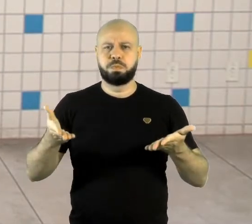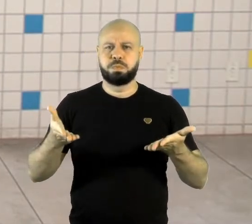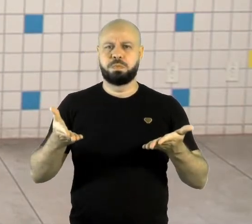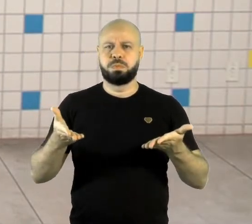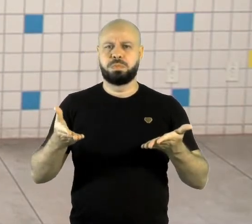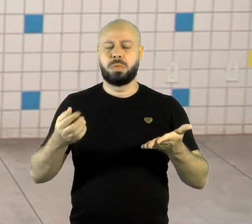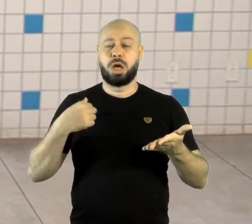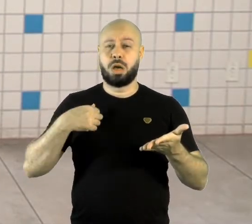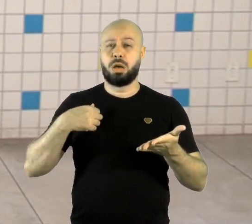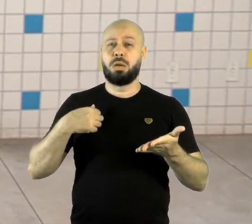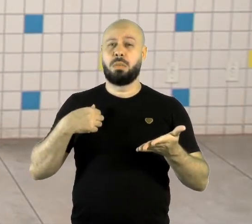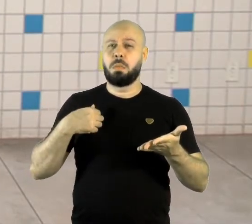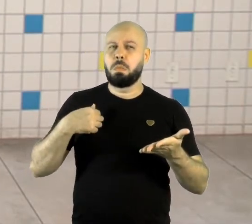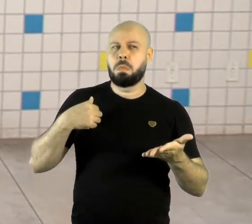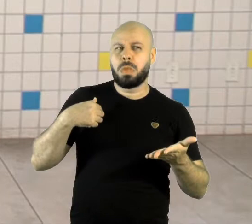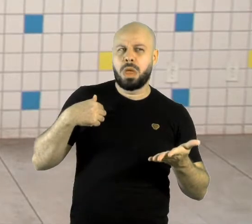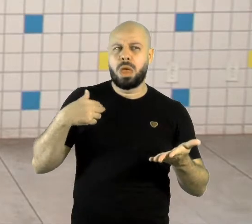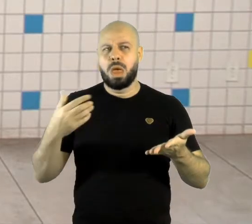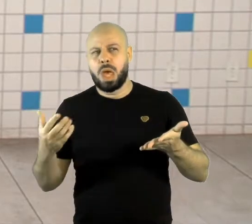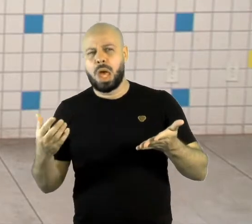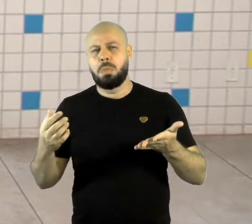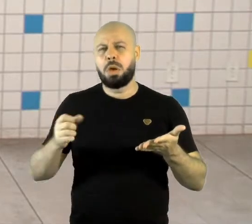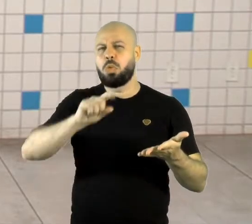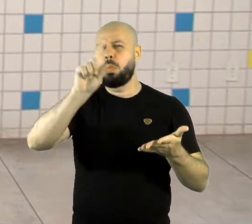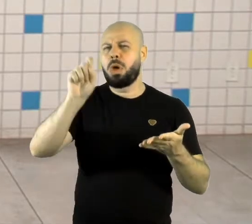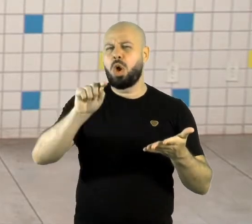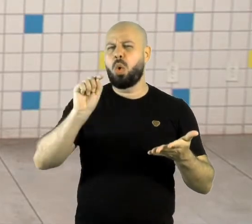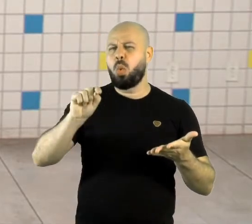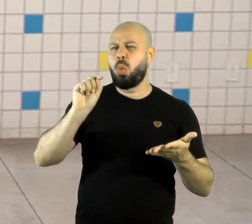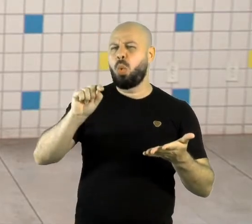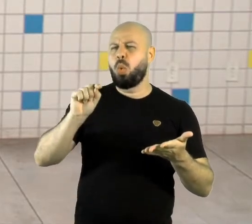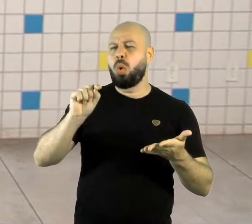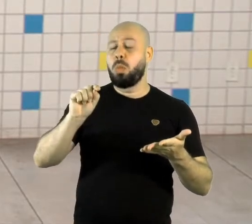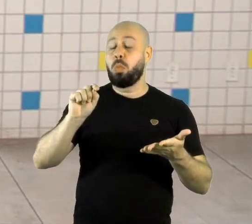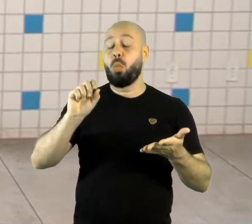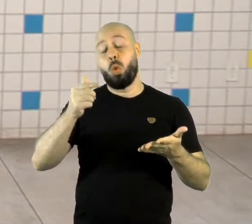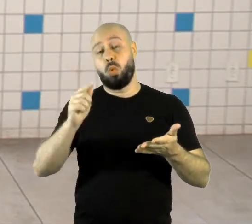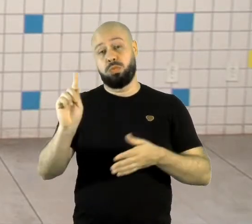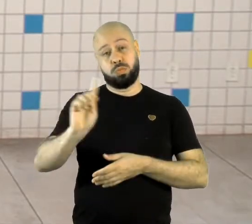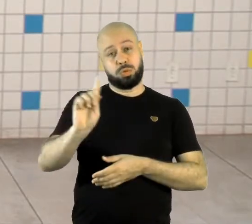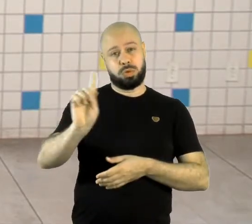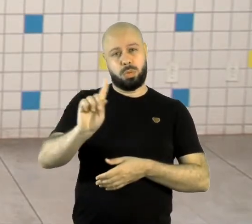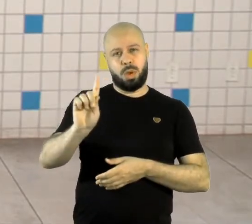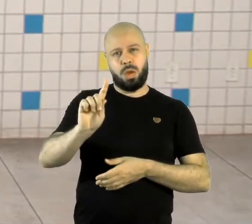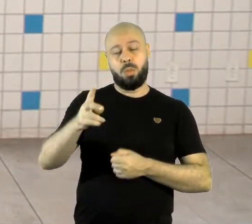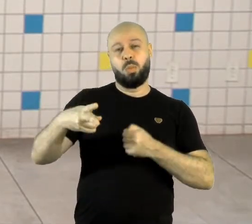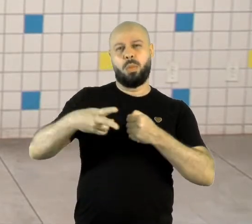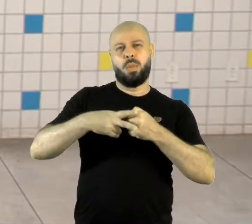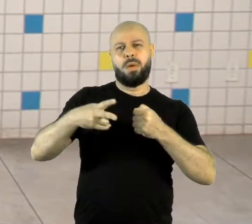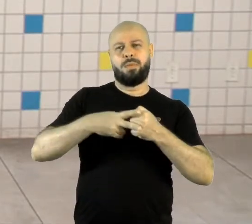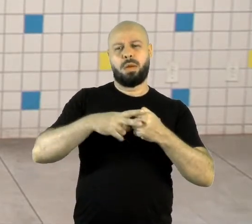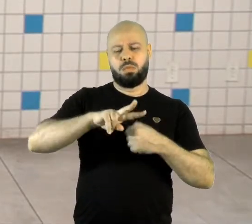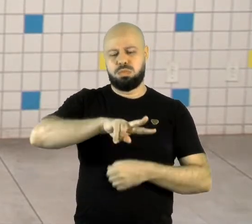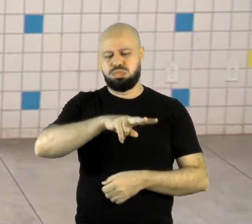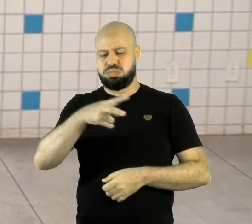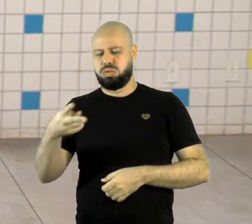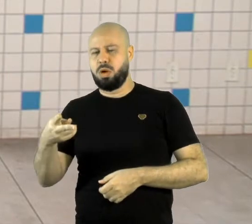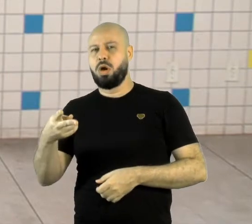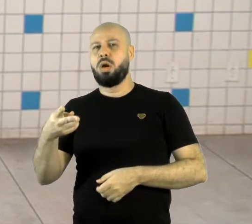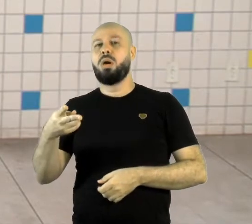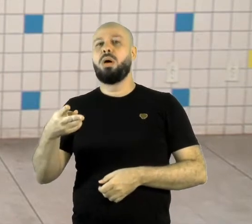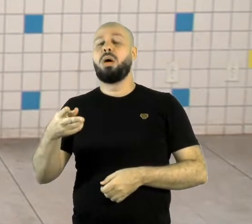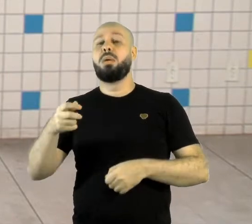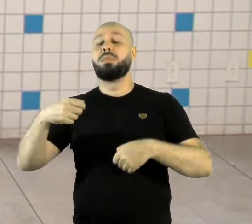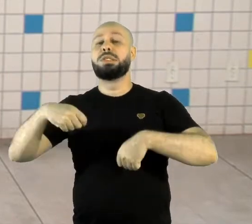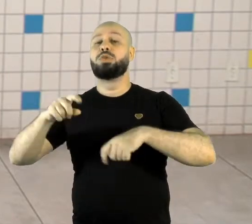agora na forma interrogativa e a forma negativa, o verbo volta